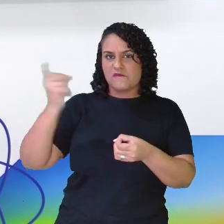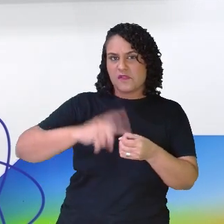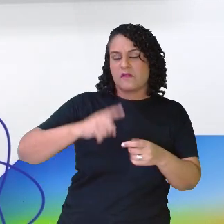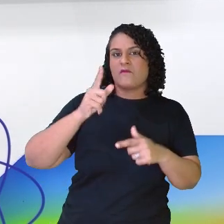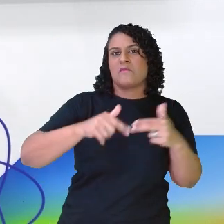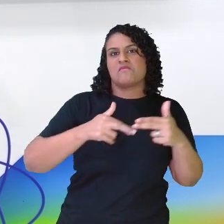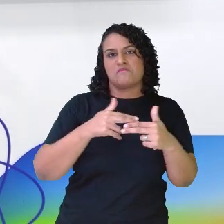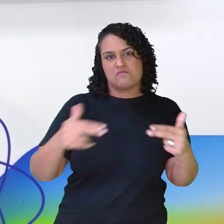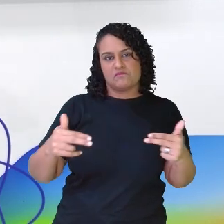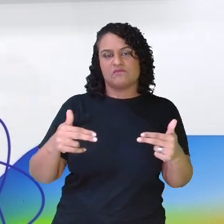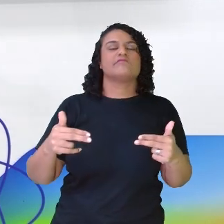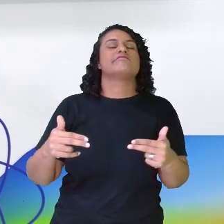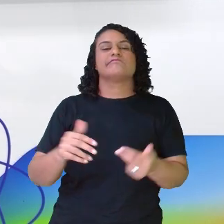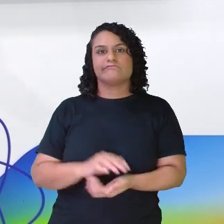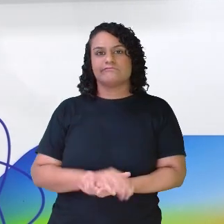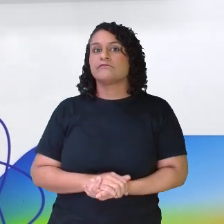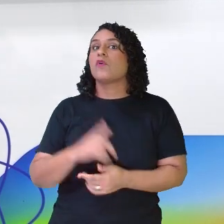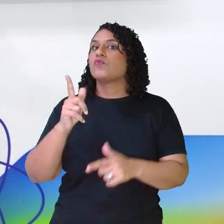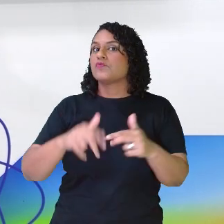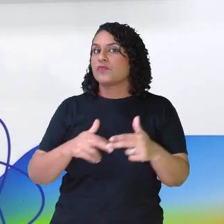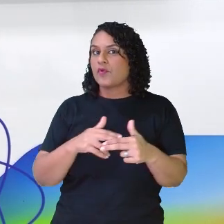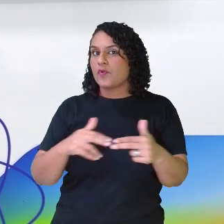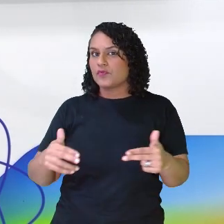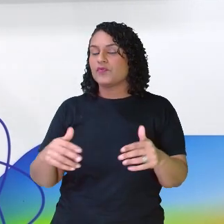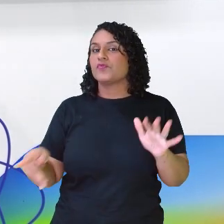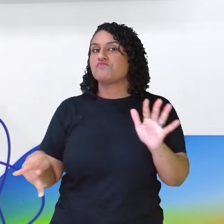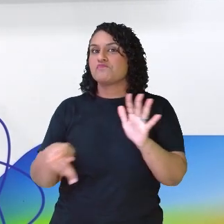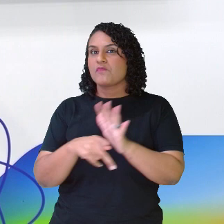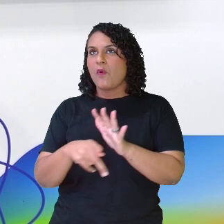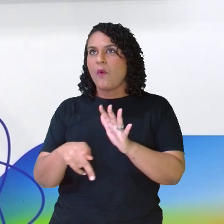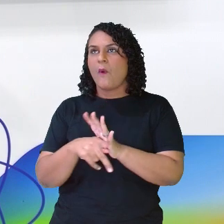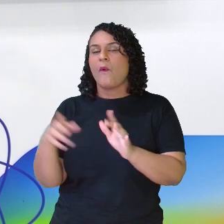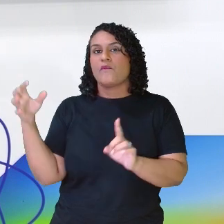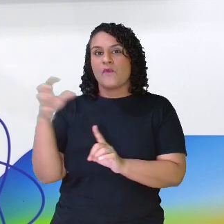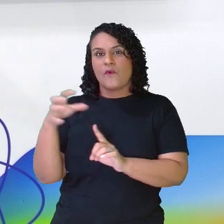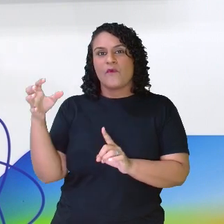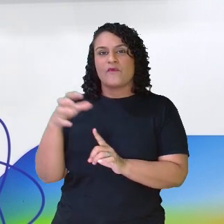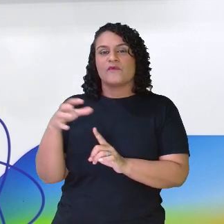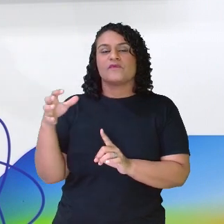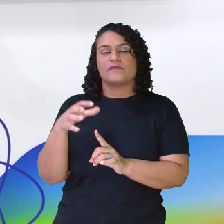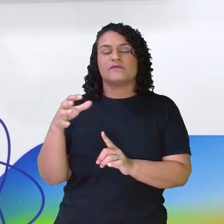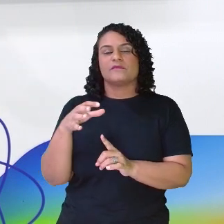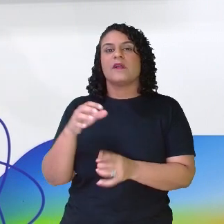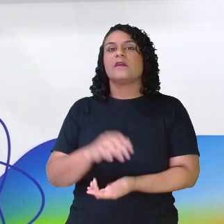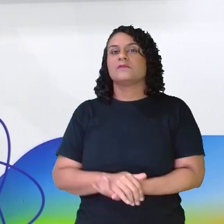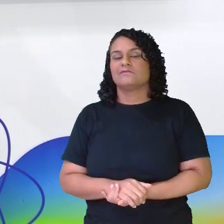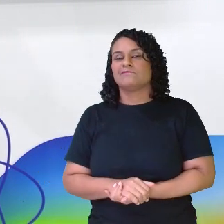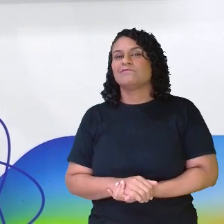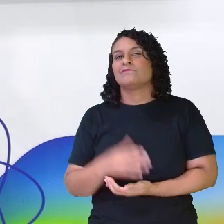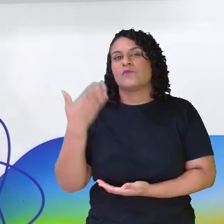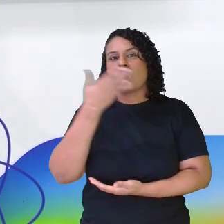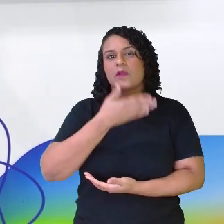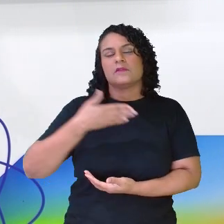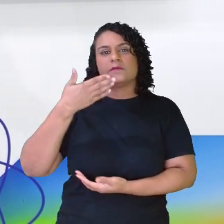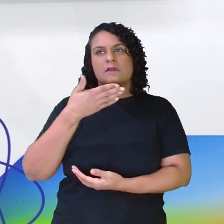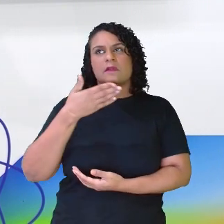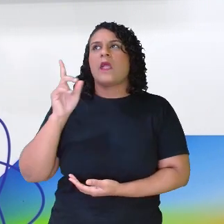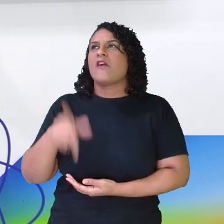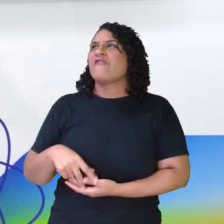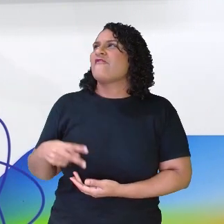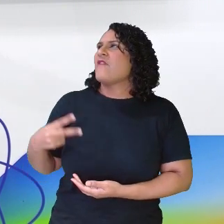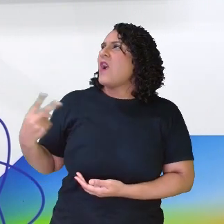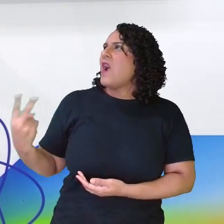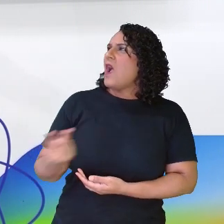produto. E, inclusive, os produtos derivados do açúcar dessa época eram produtos valiosíssimos. As